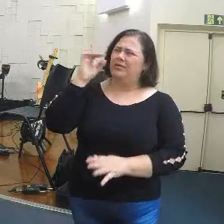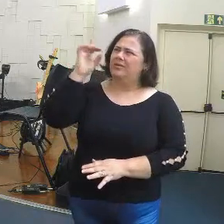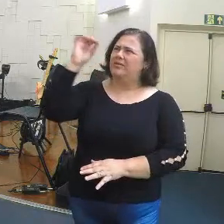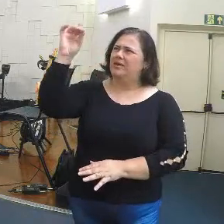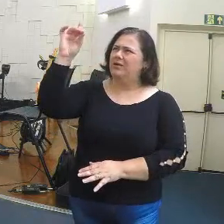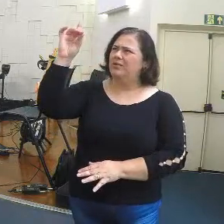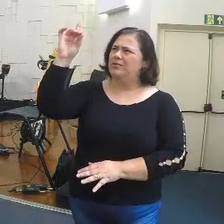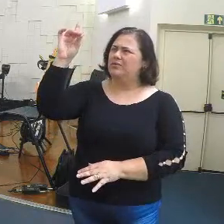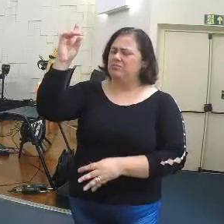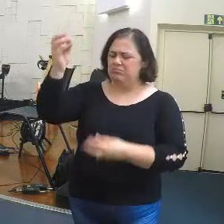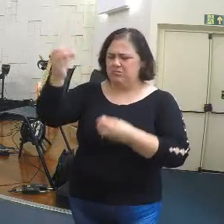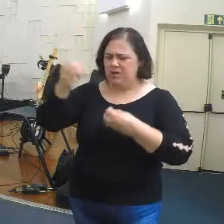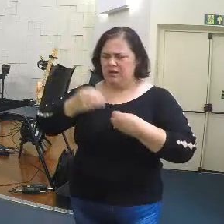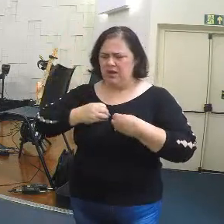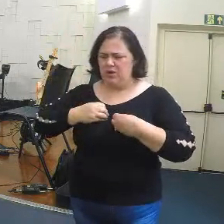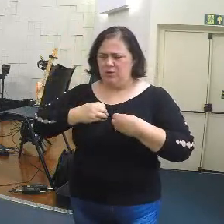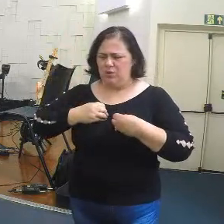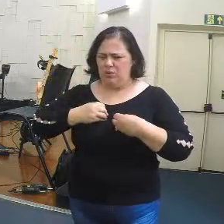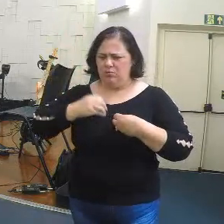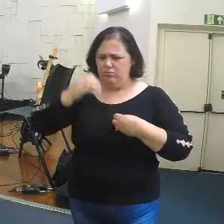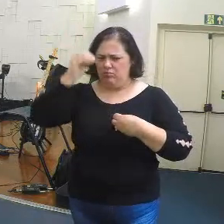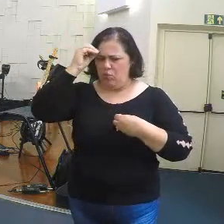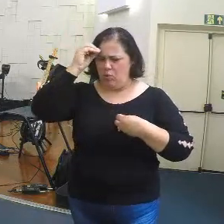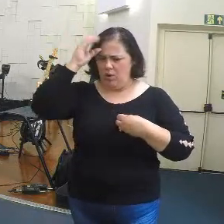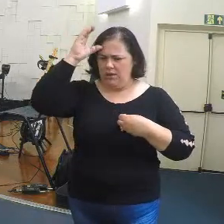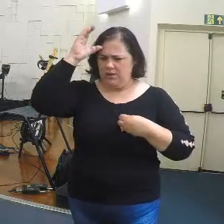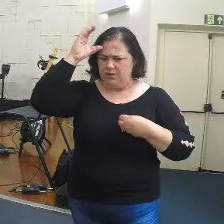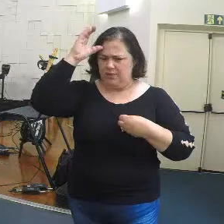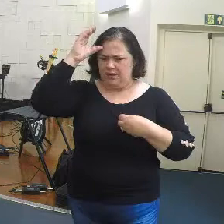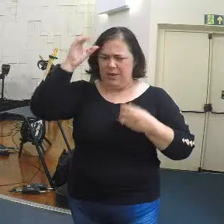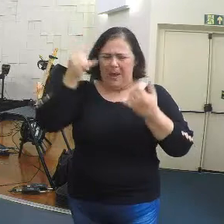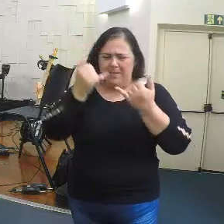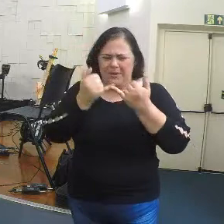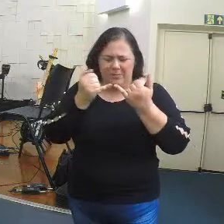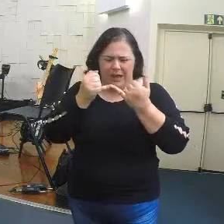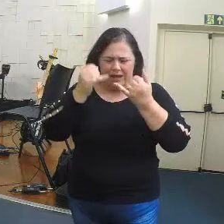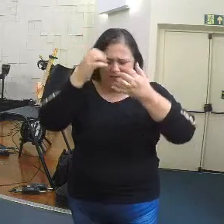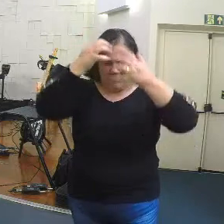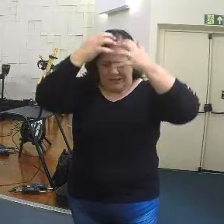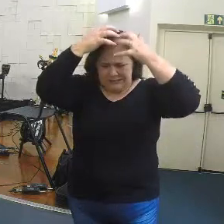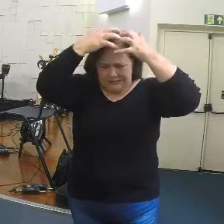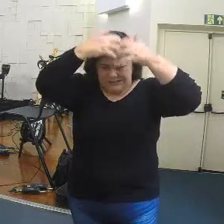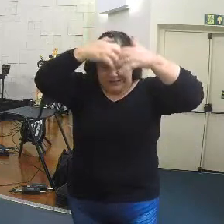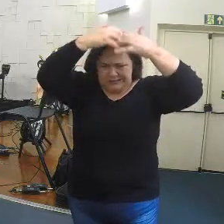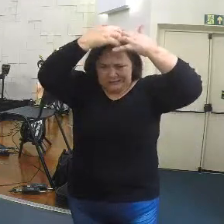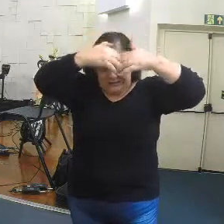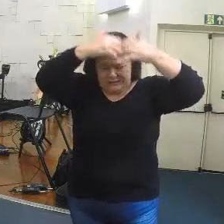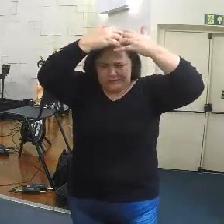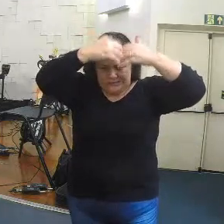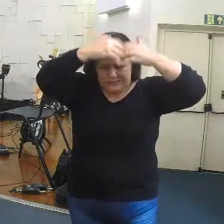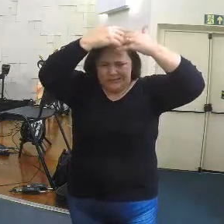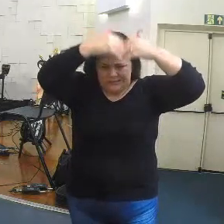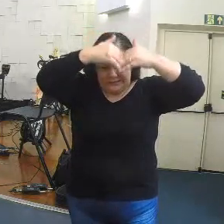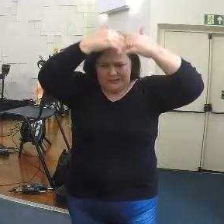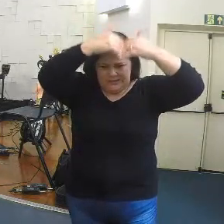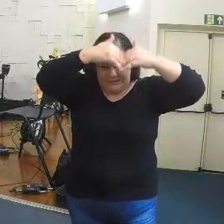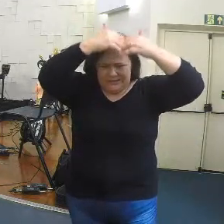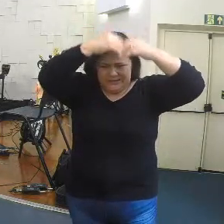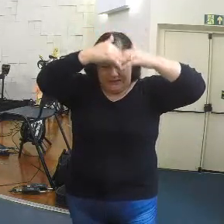deu essa capacidade, mas sabe aquela hora que começa a subir fumaça assim, o sistema começa a travar, dá aquela tela azul,